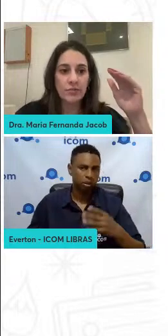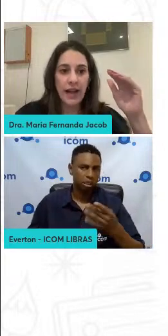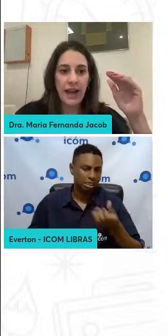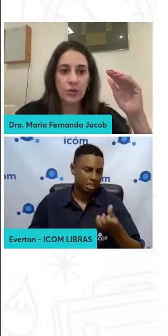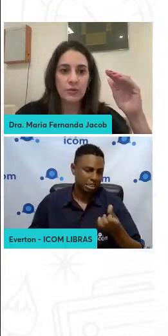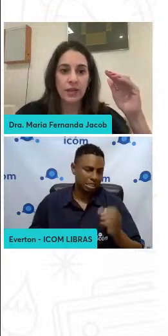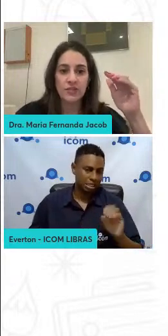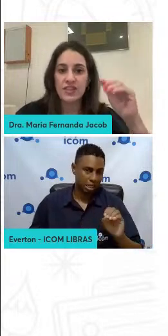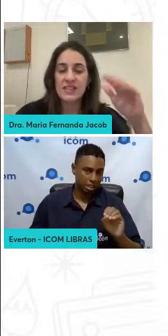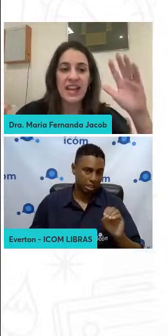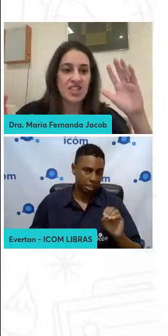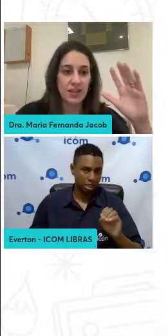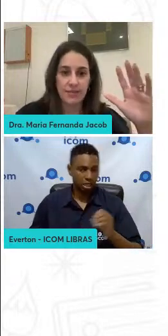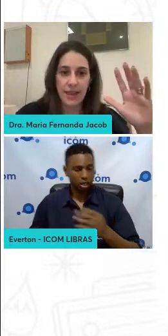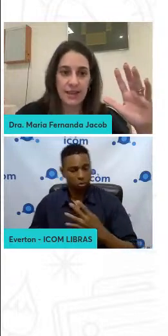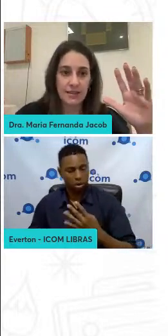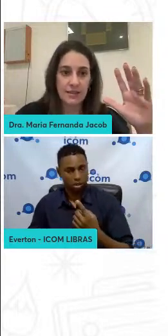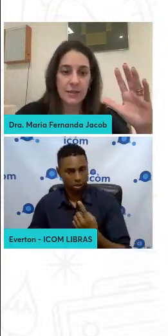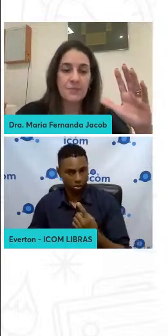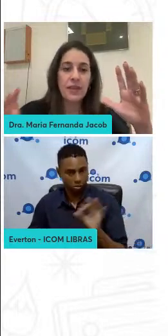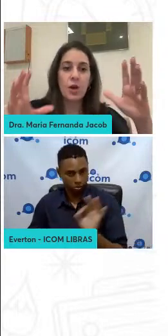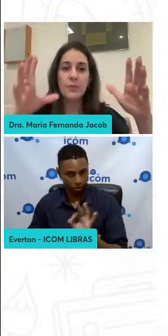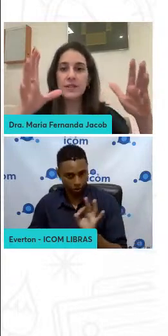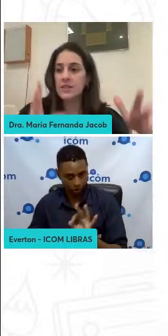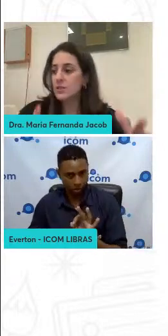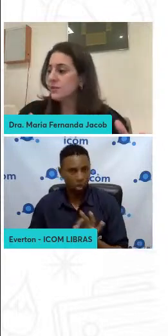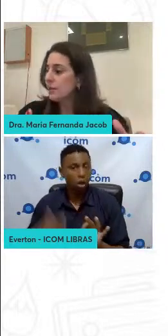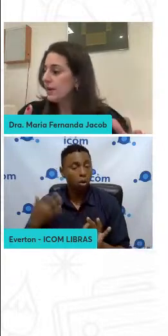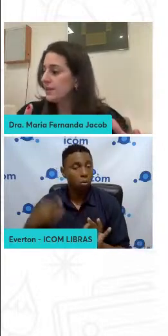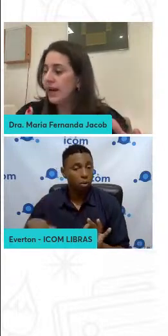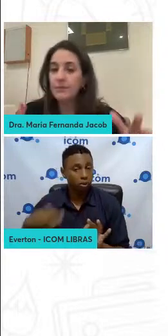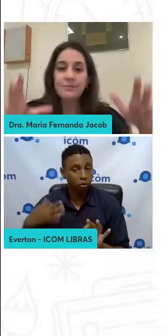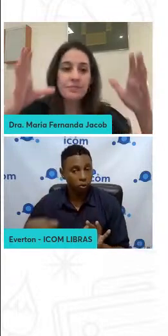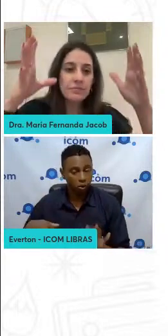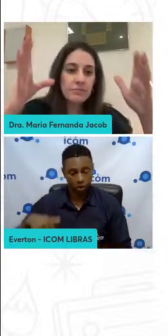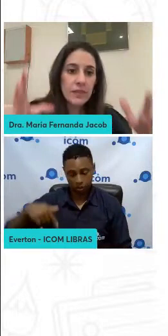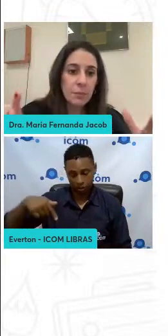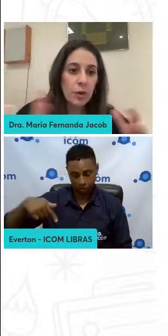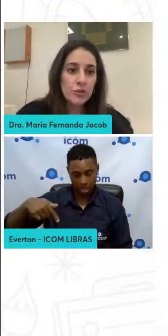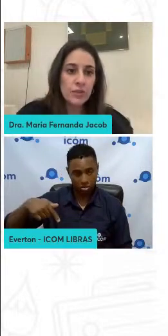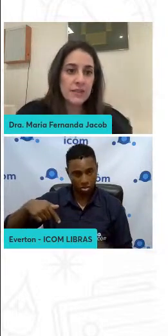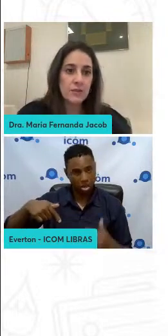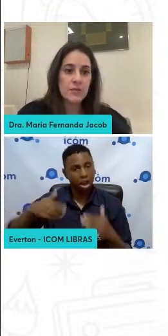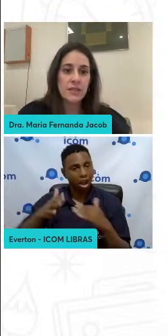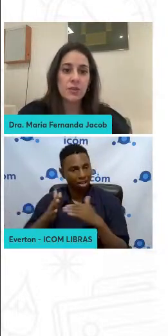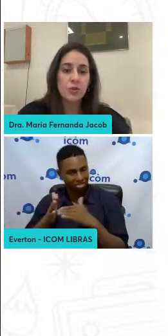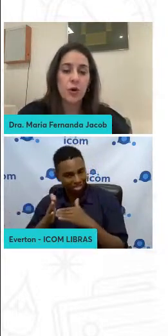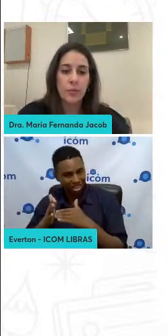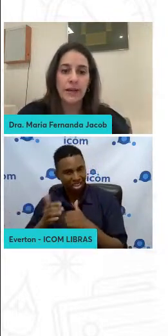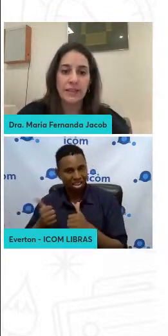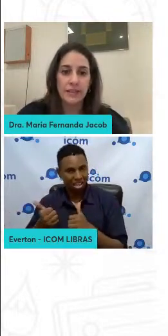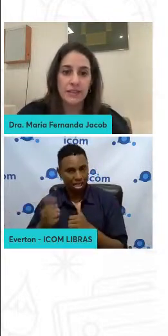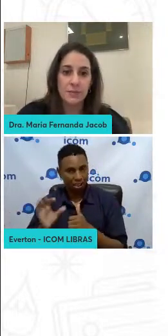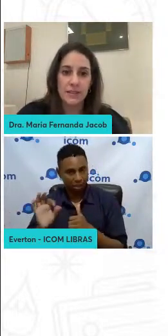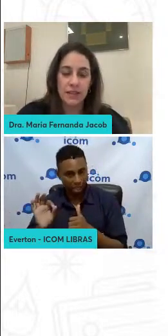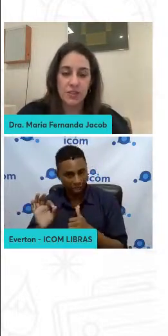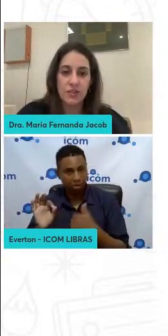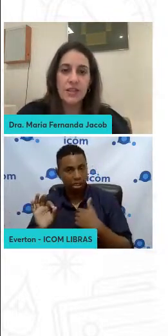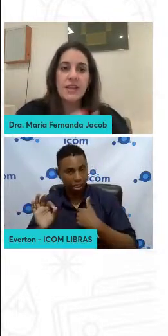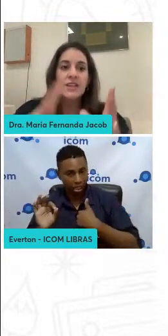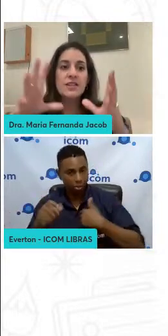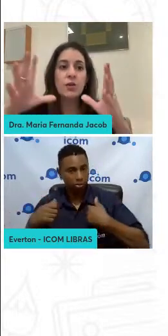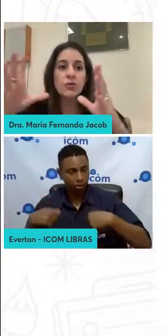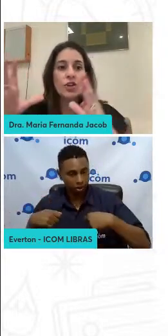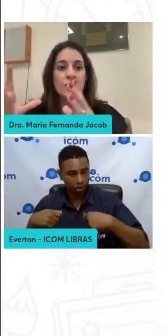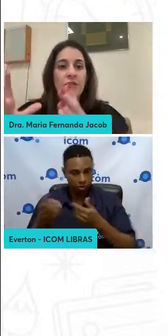dor alta de 7 a 10, eu preciso trabalhar modulação de sintoma ainda nesse